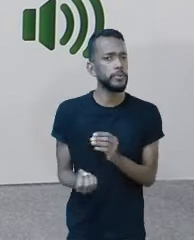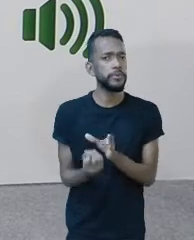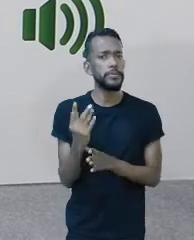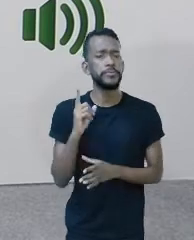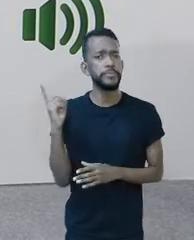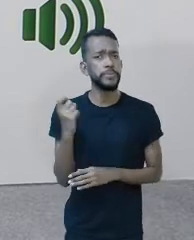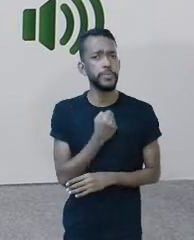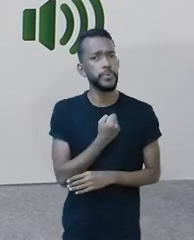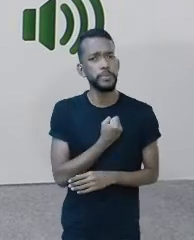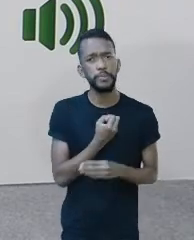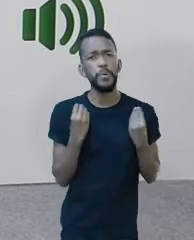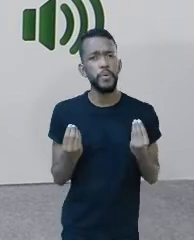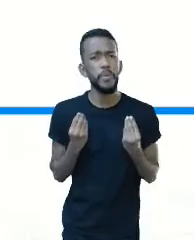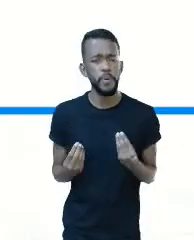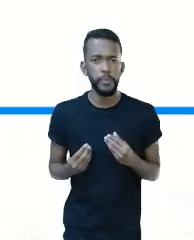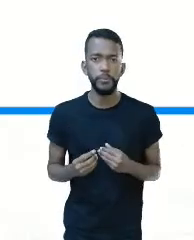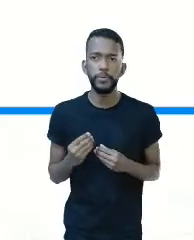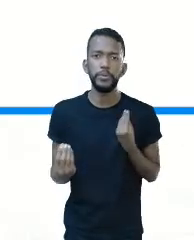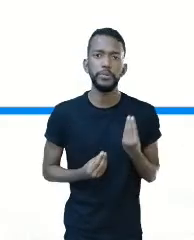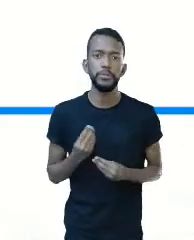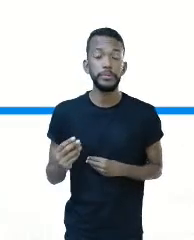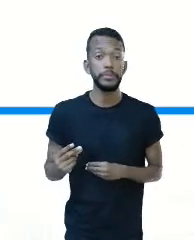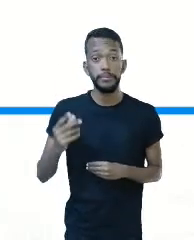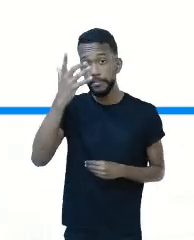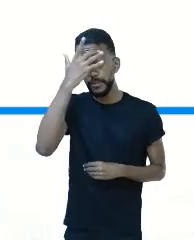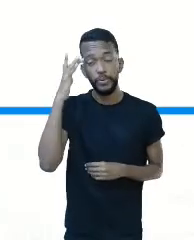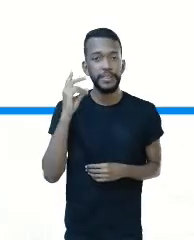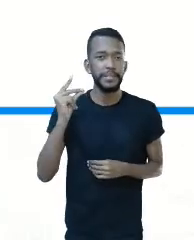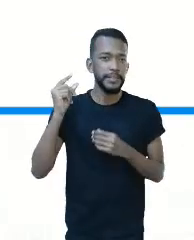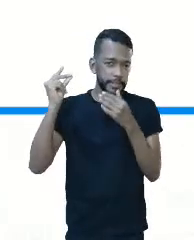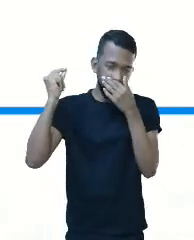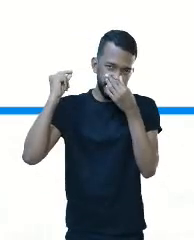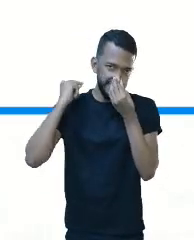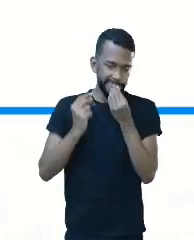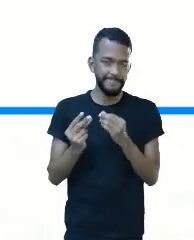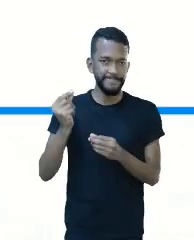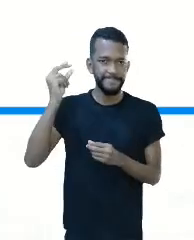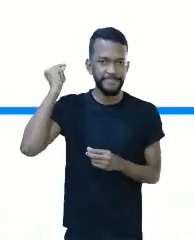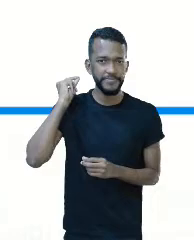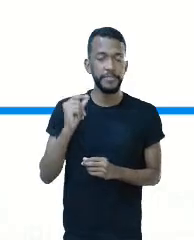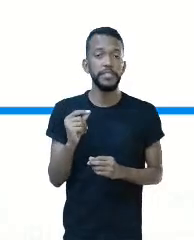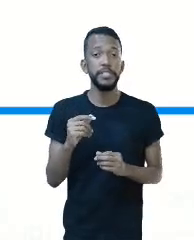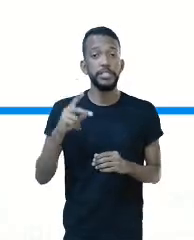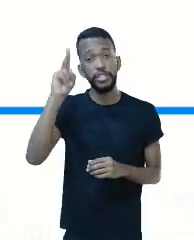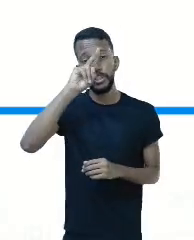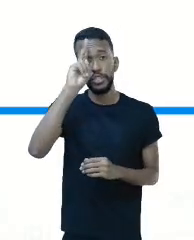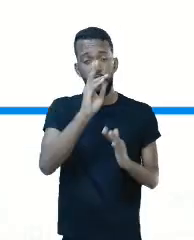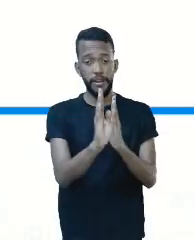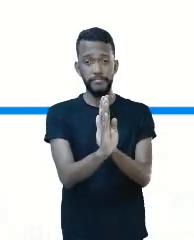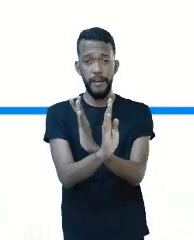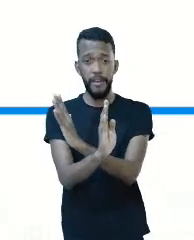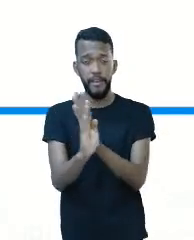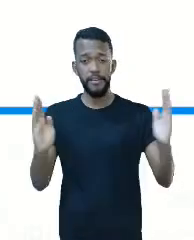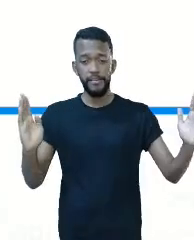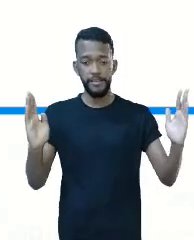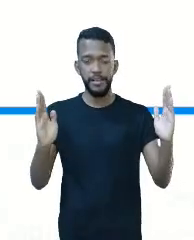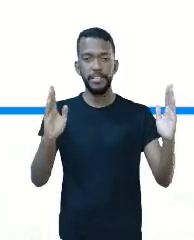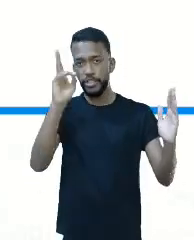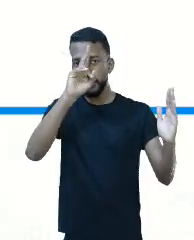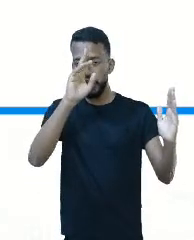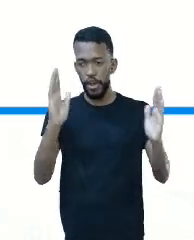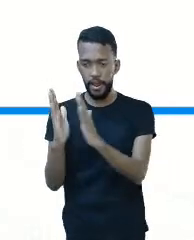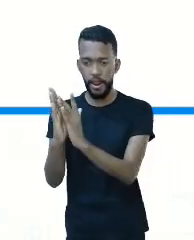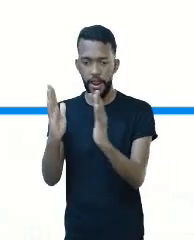isso? Como surgiu? As pessoas antigamente, lá na pré-história, não tinha numerais,